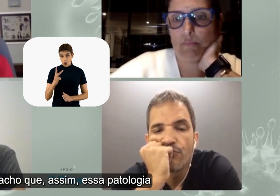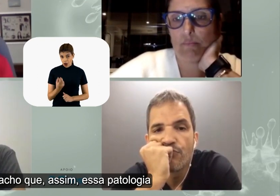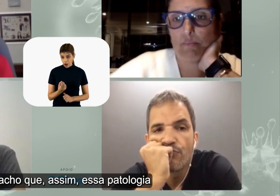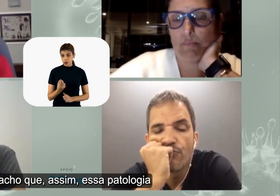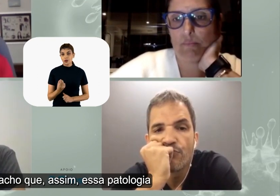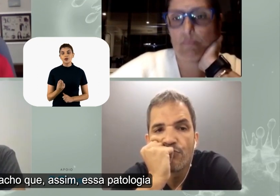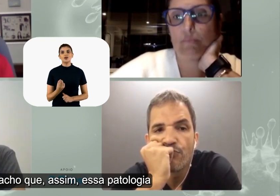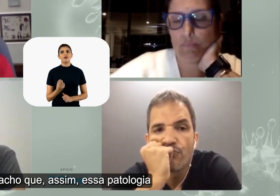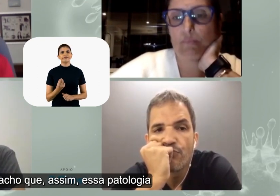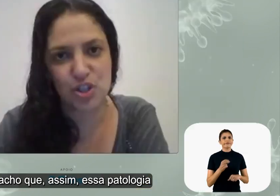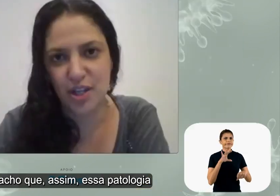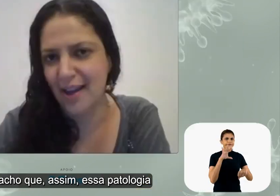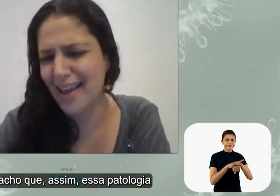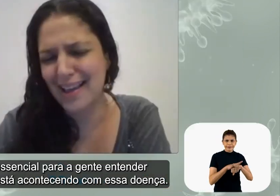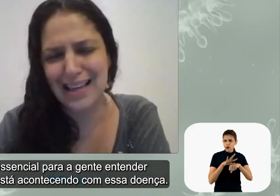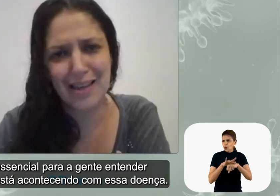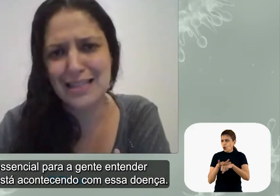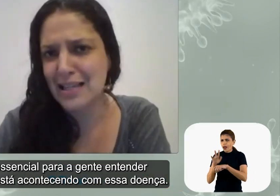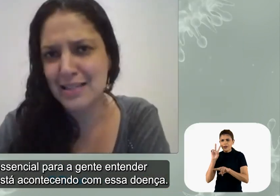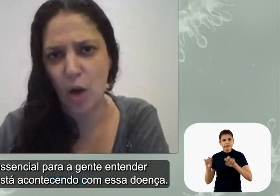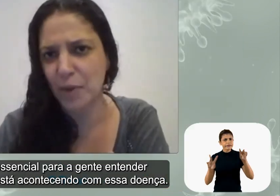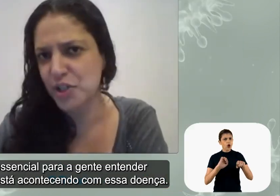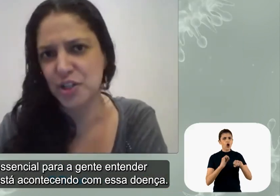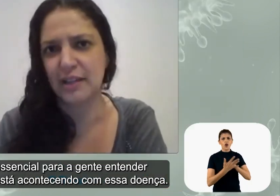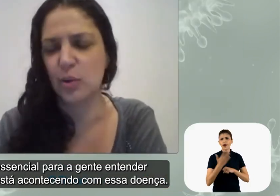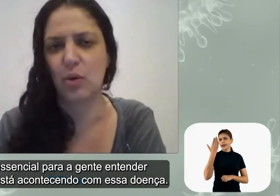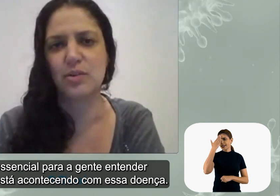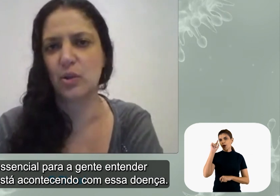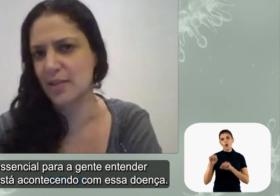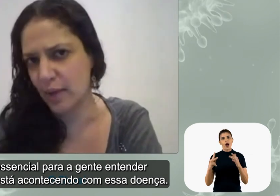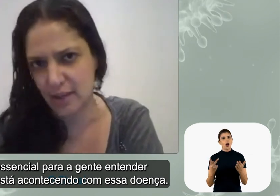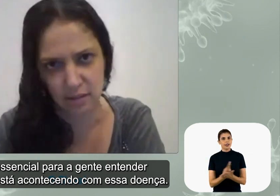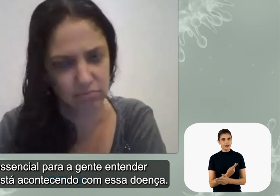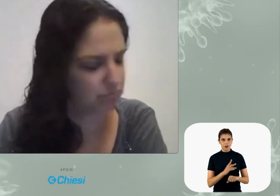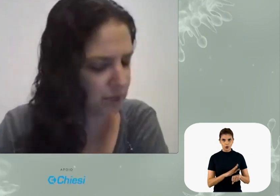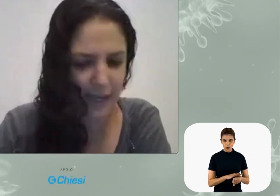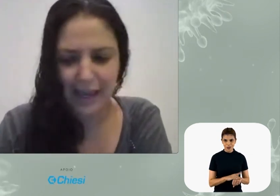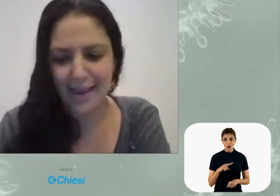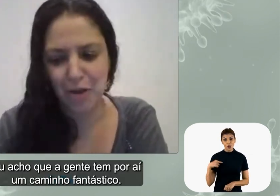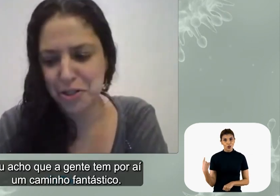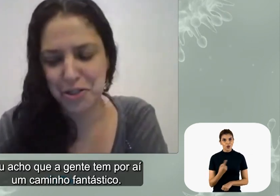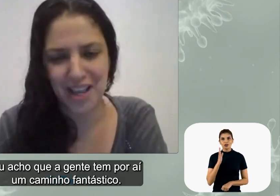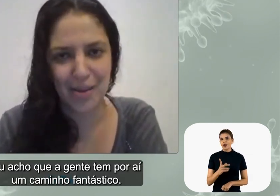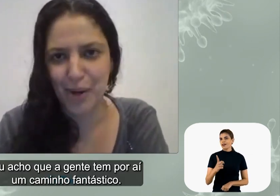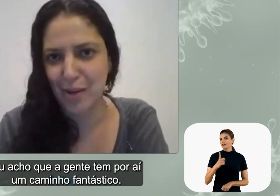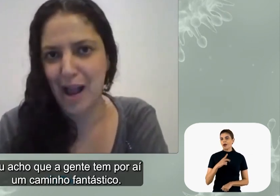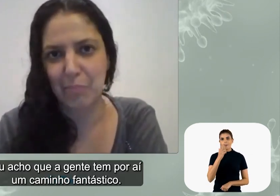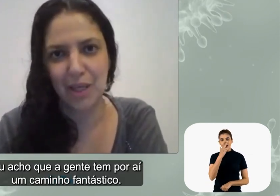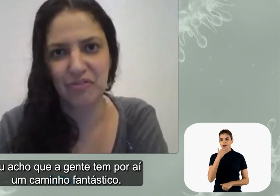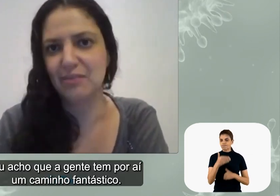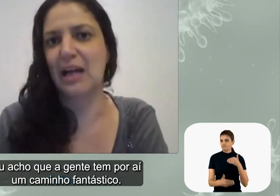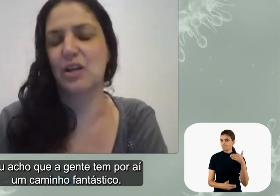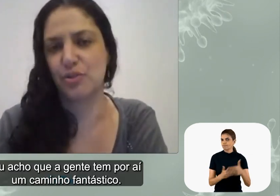Eu acho que, assim, eu acho que essa patologia é essencial para a gente entender o que está acontecendo com essa doença. Eu acho que a gente tem aí,